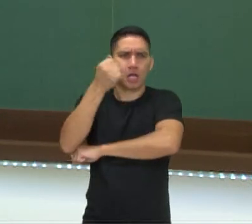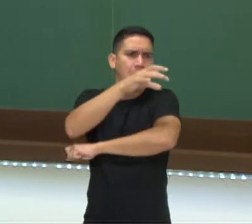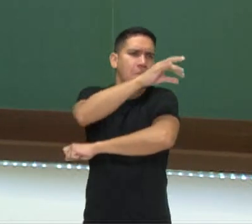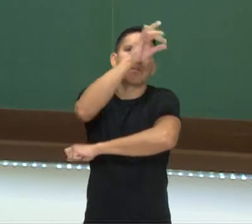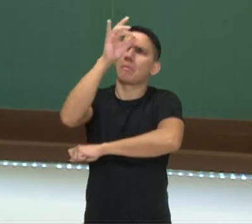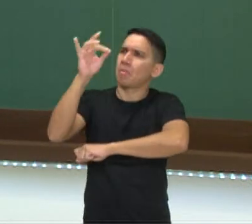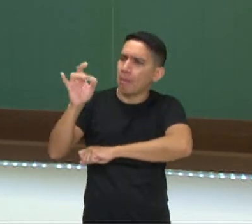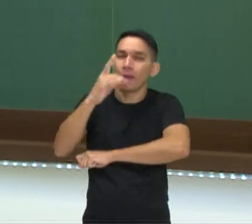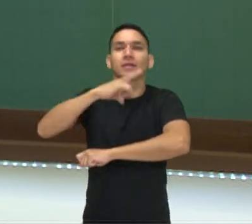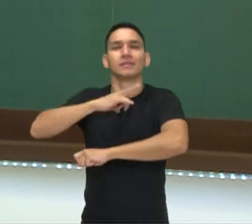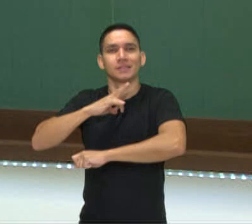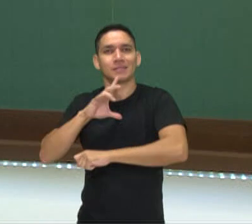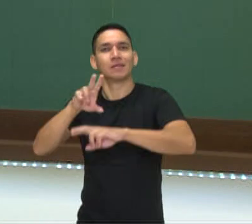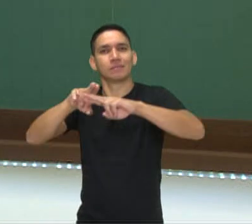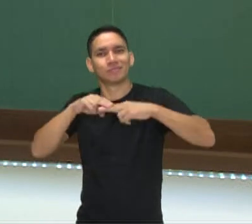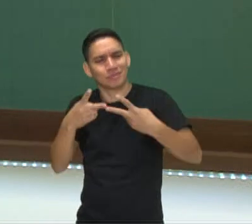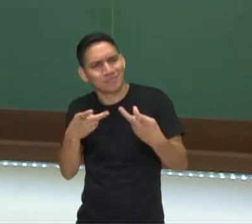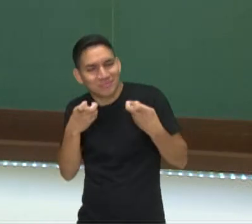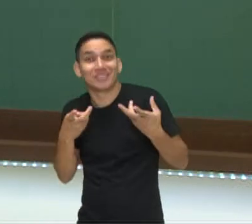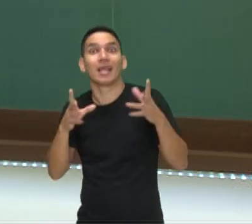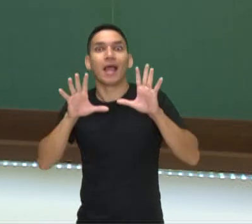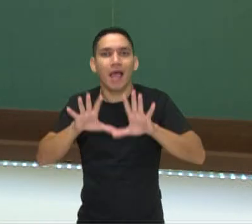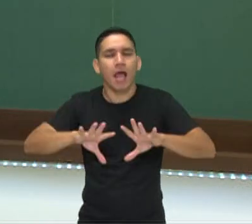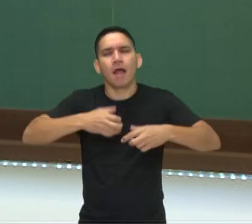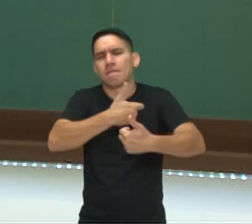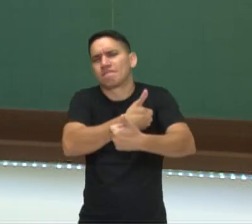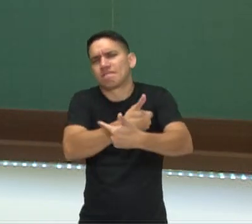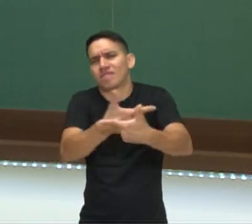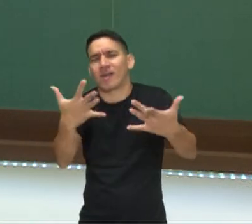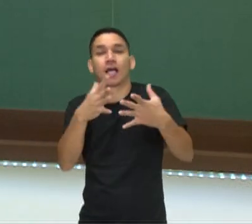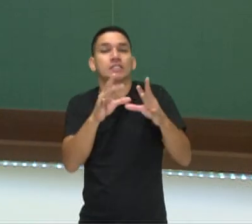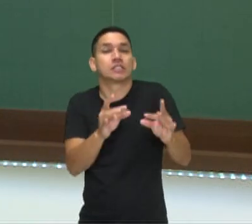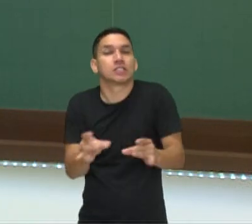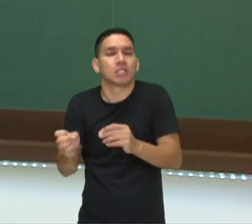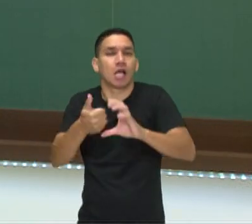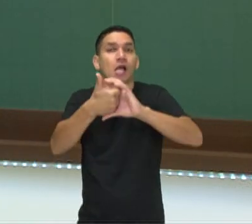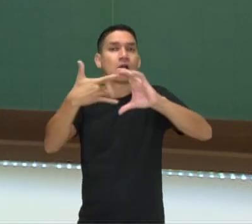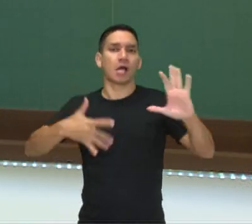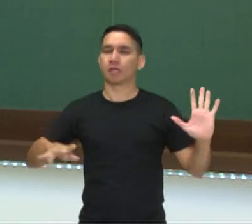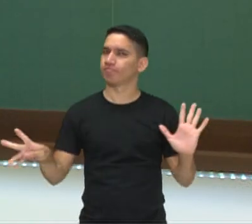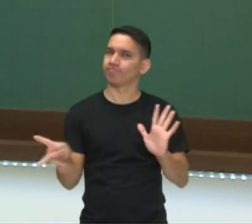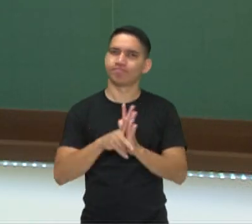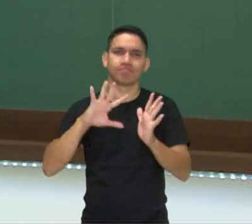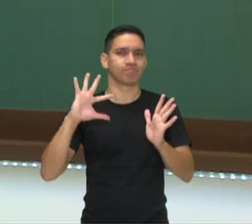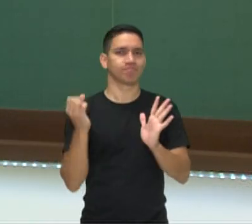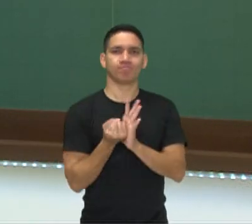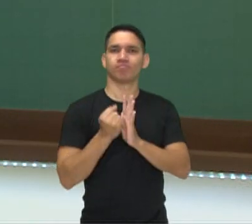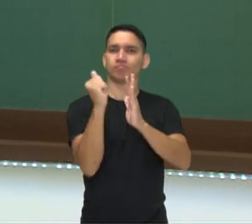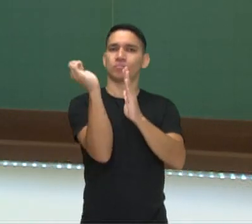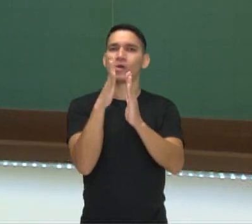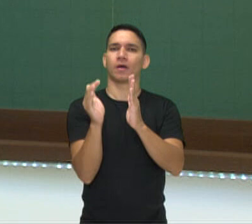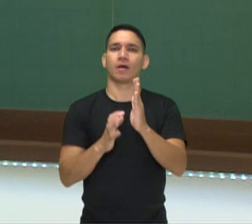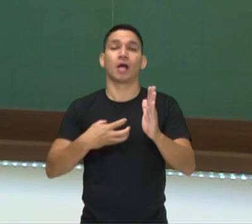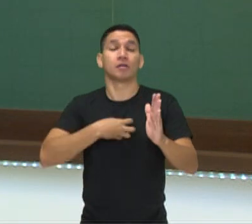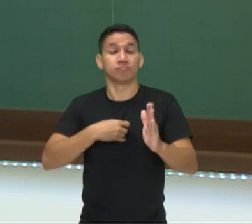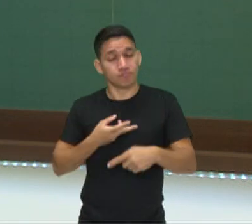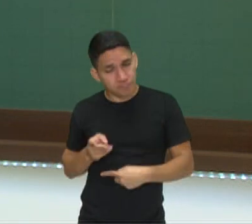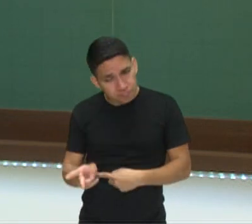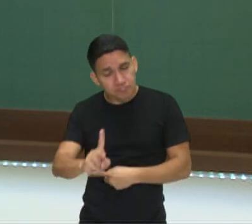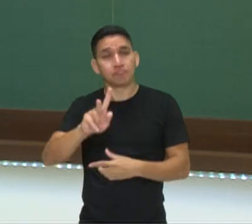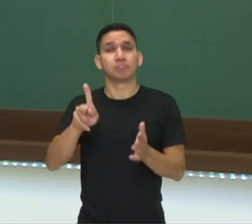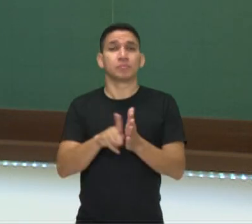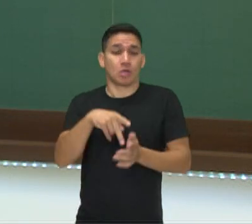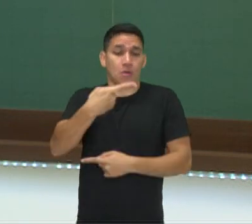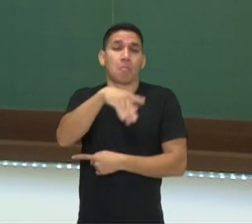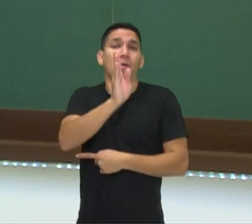das portas, enfim, são vários detalhes que caracterizam o estilo barroco que está presente no Brasil por conta